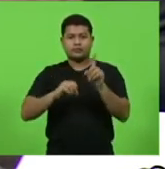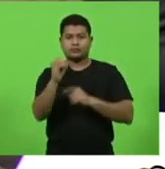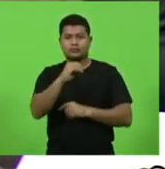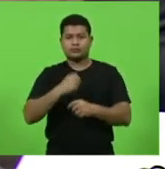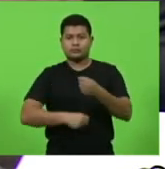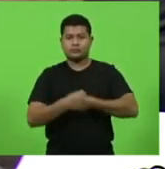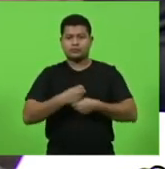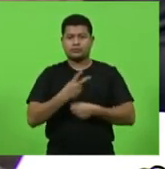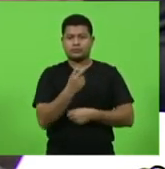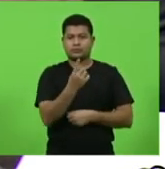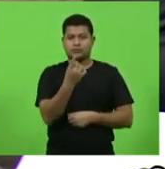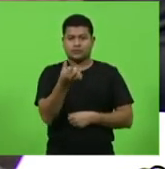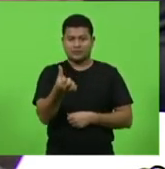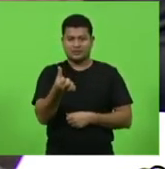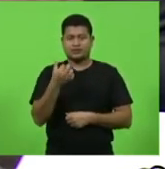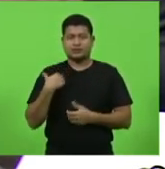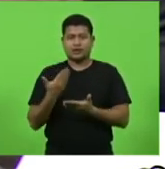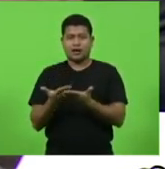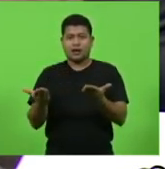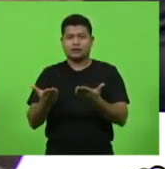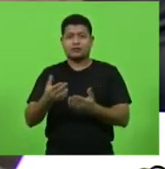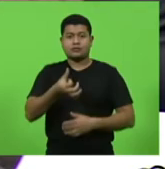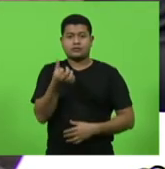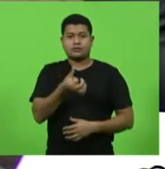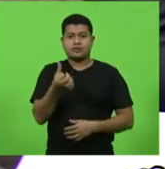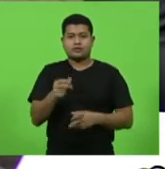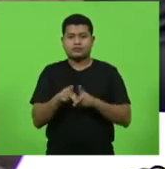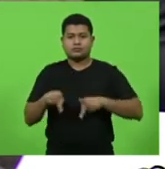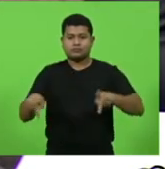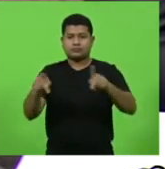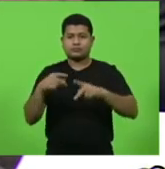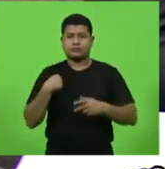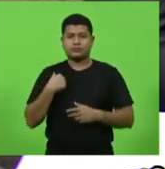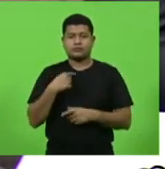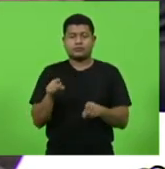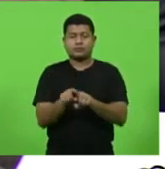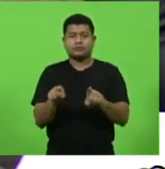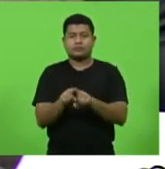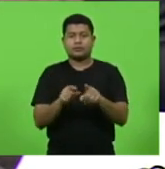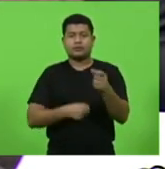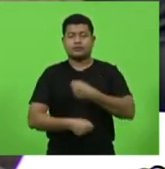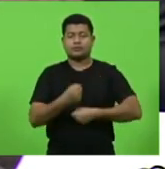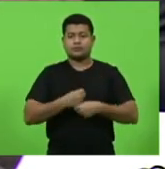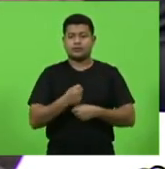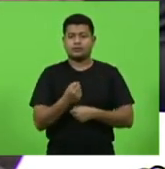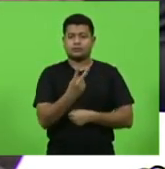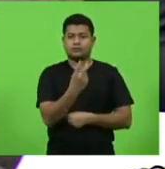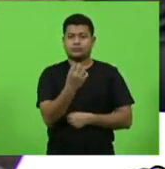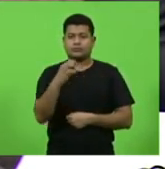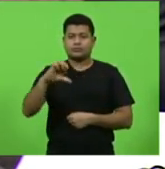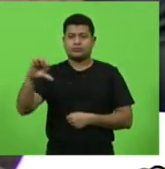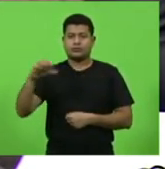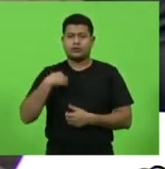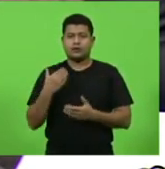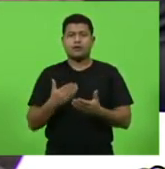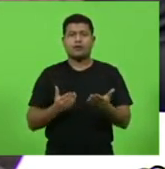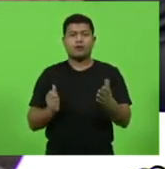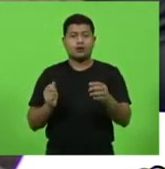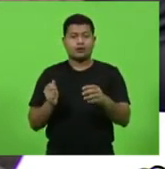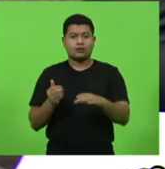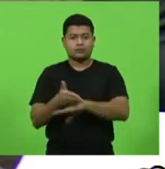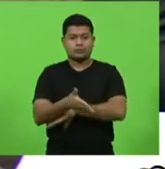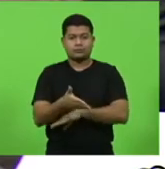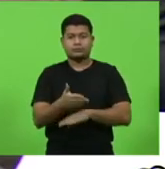até hoje. Fato importante é que em 2009, quando ingressou na Promotoria de Itajaí, e até hoje, ela só atuou